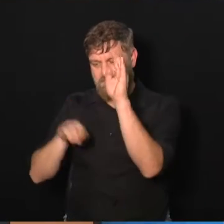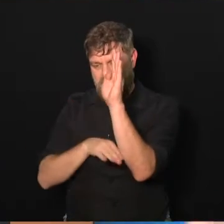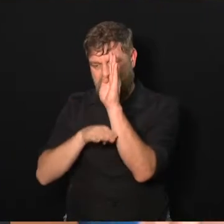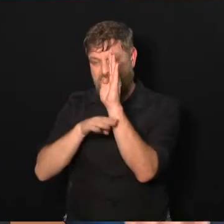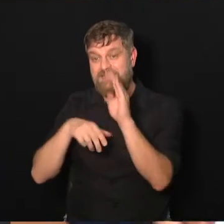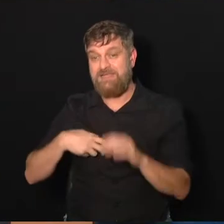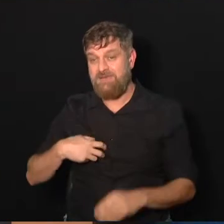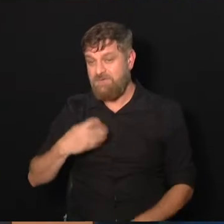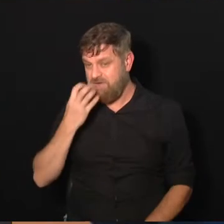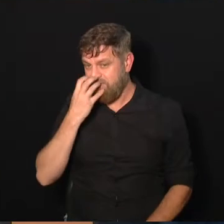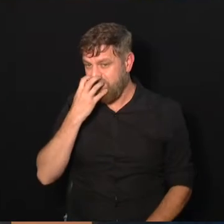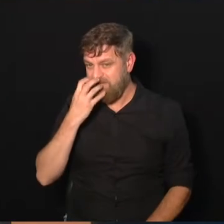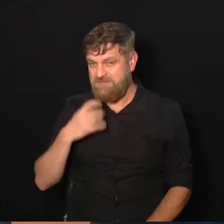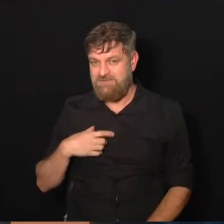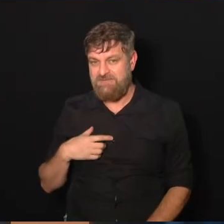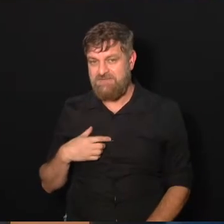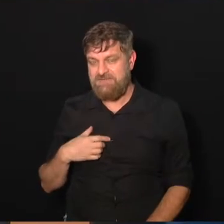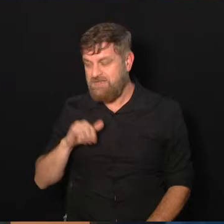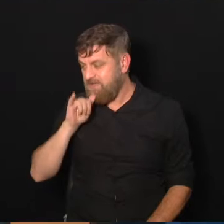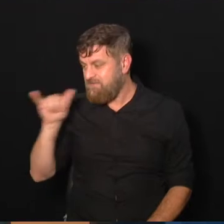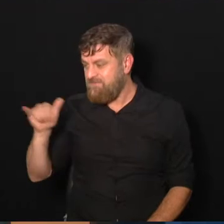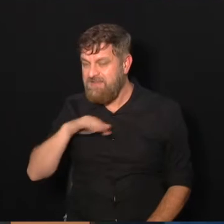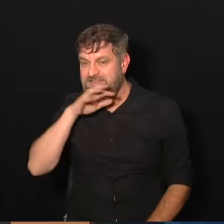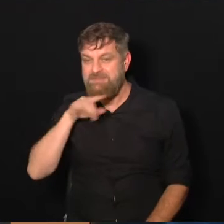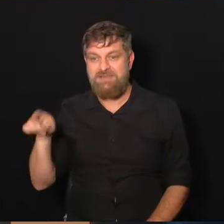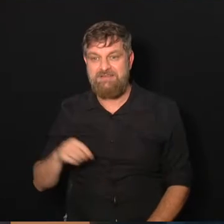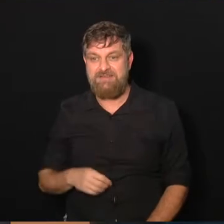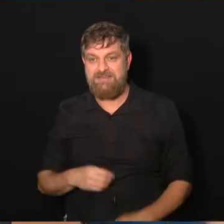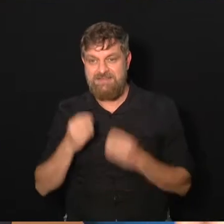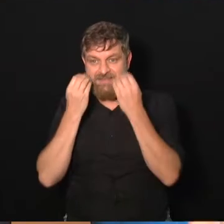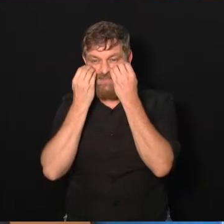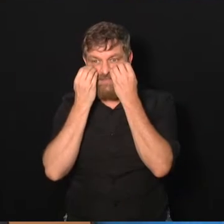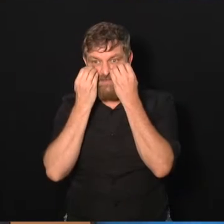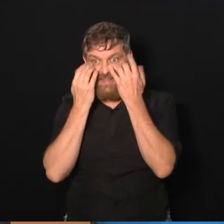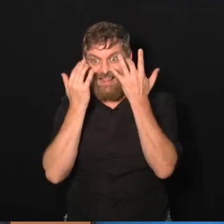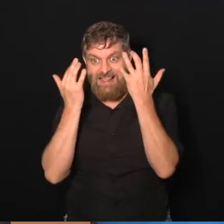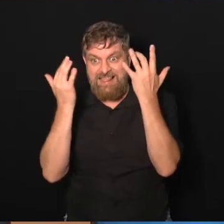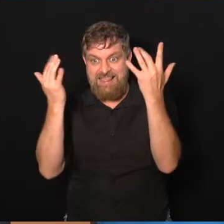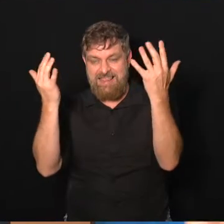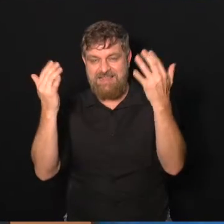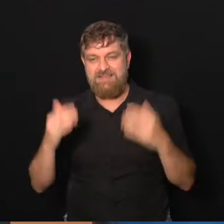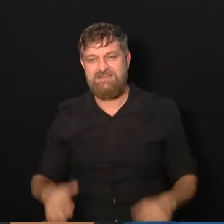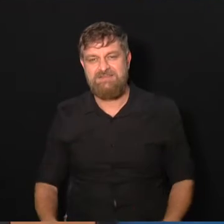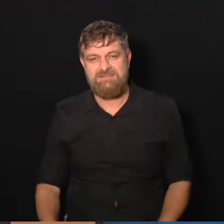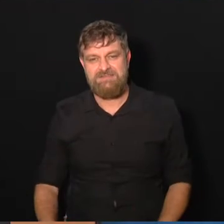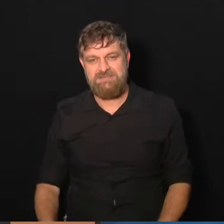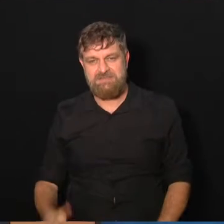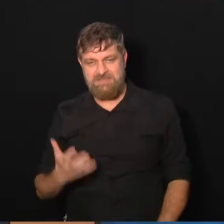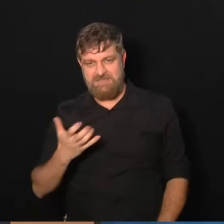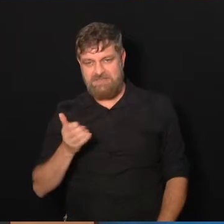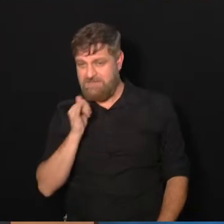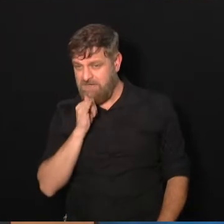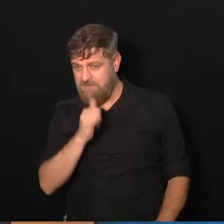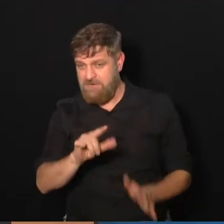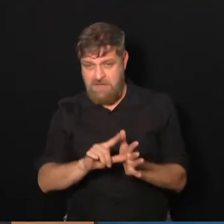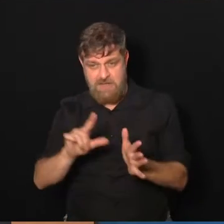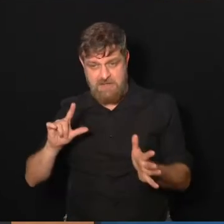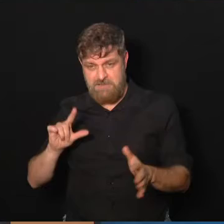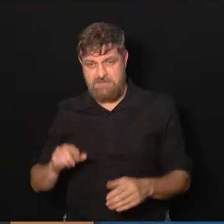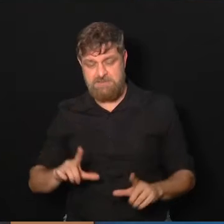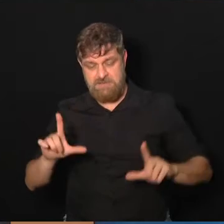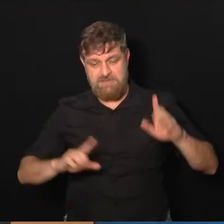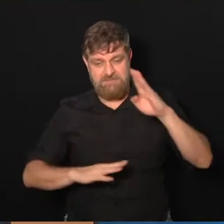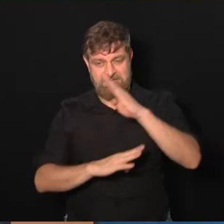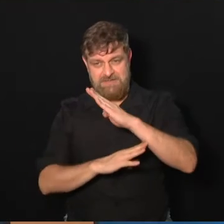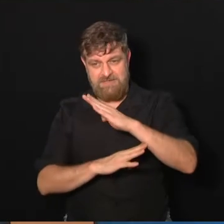mas ela, quando você fala em animal, os olhos dela também brilham. E dizer de antemão aqui, como a gente está ao vivo pela TV